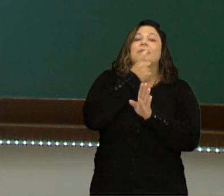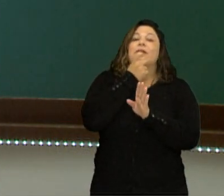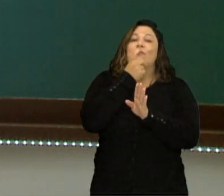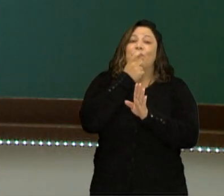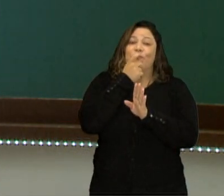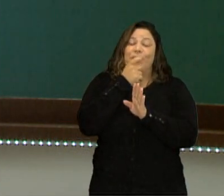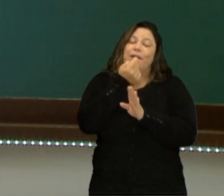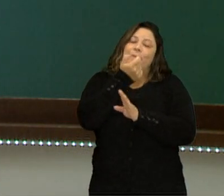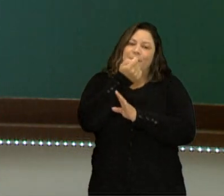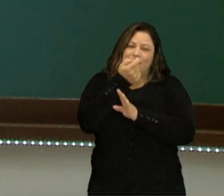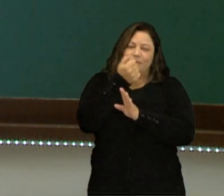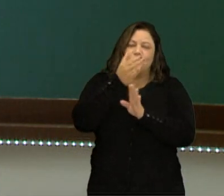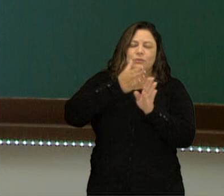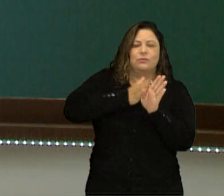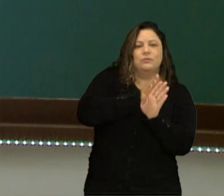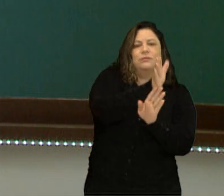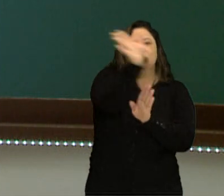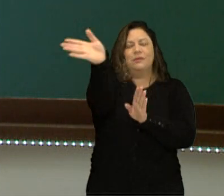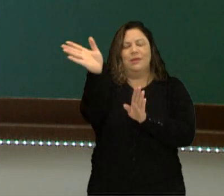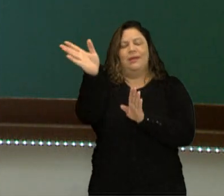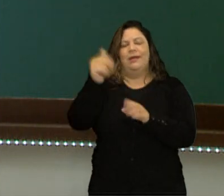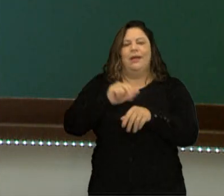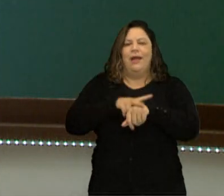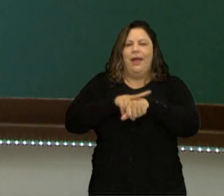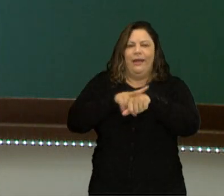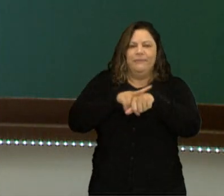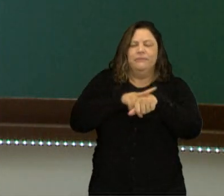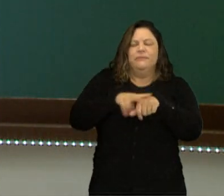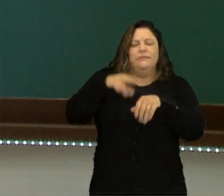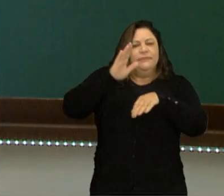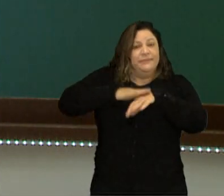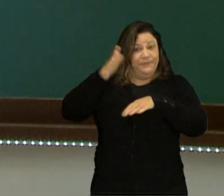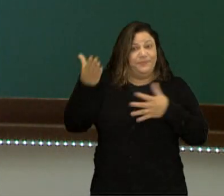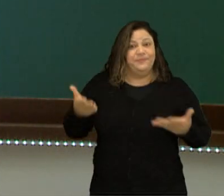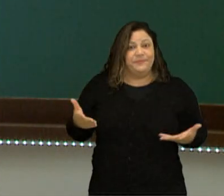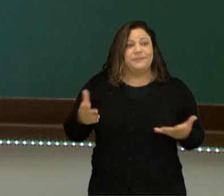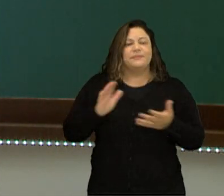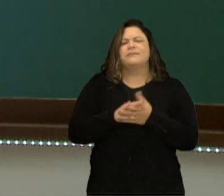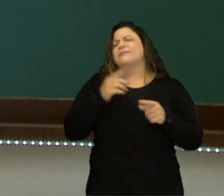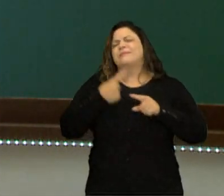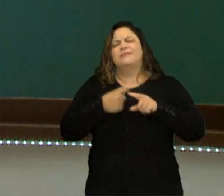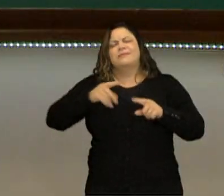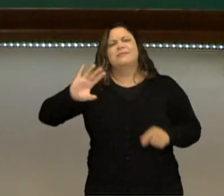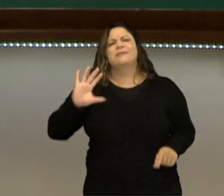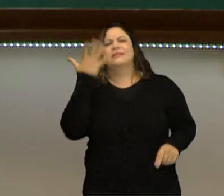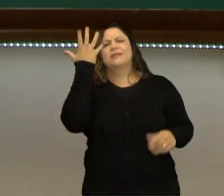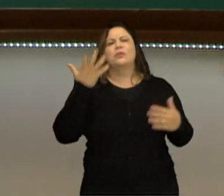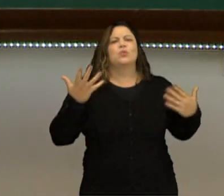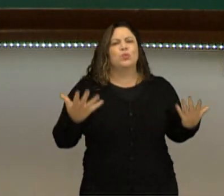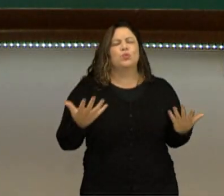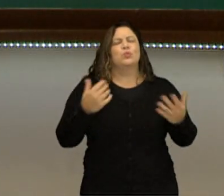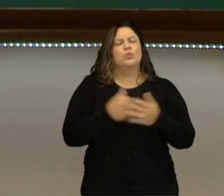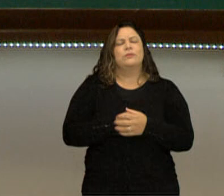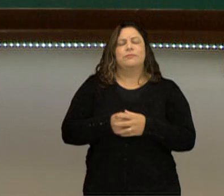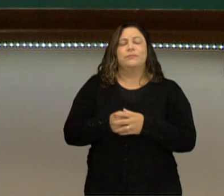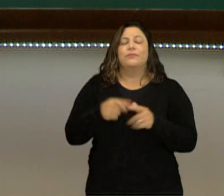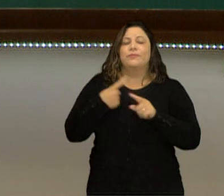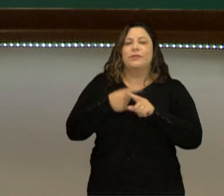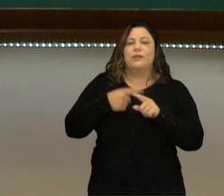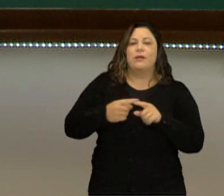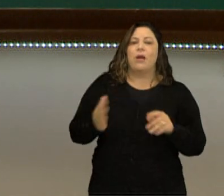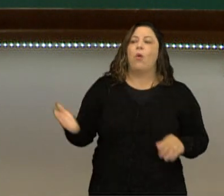menos que o violeta. Por que isso ocorre? Pessoal, lembre-se, a luz ela é uma